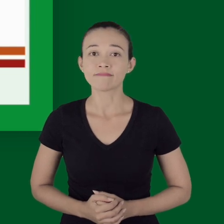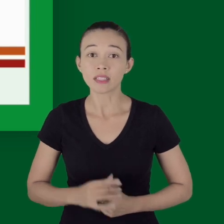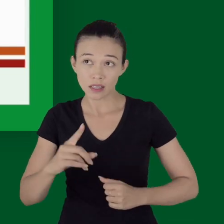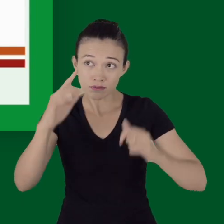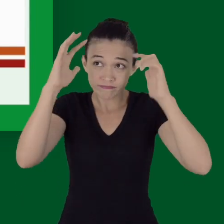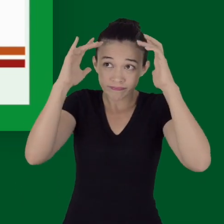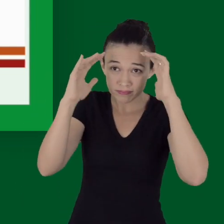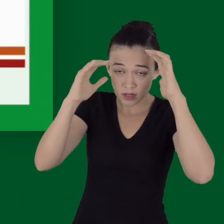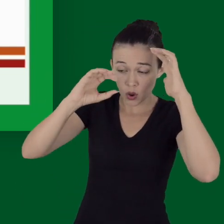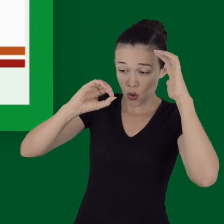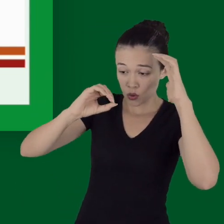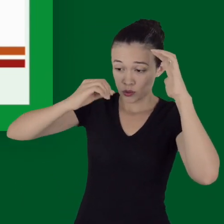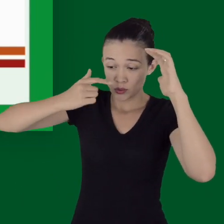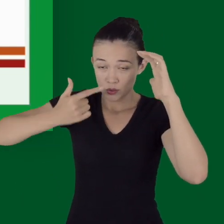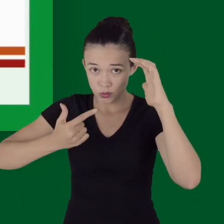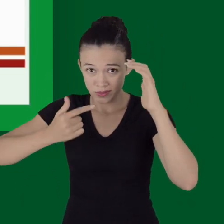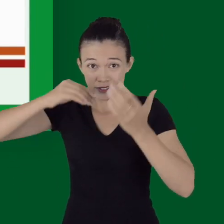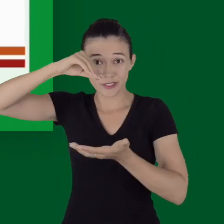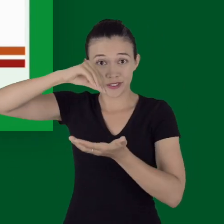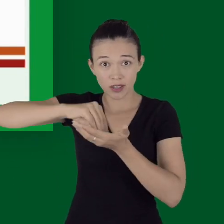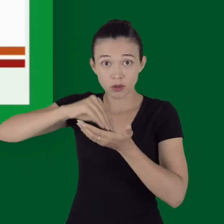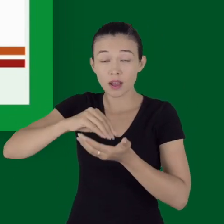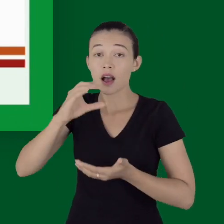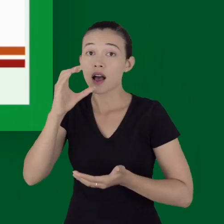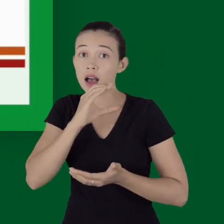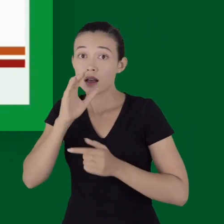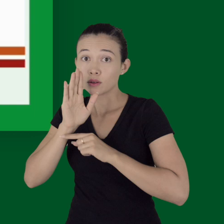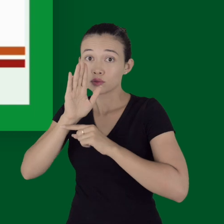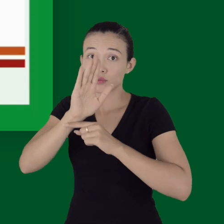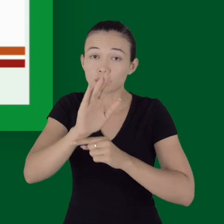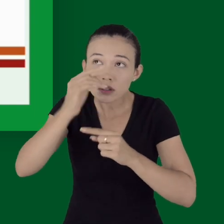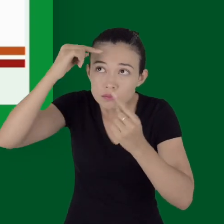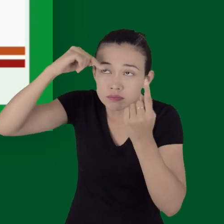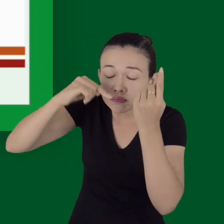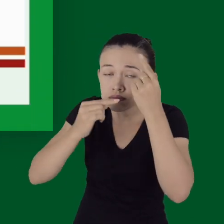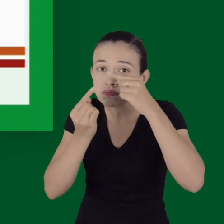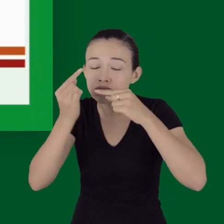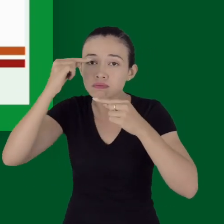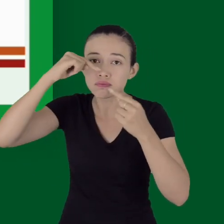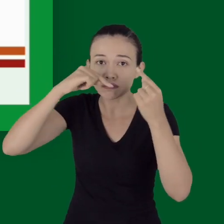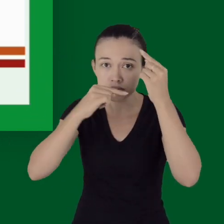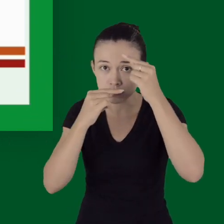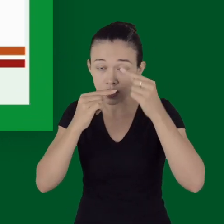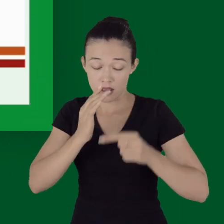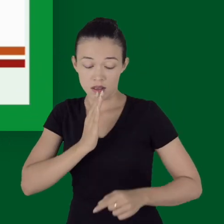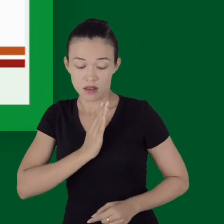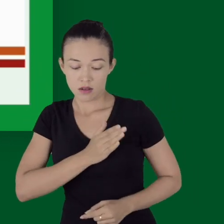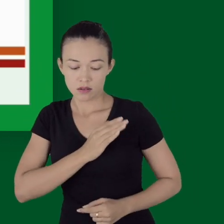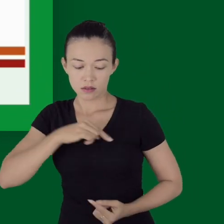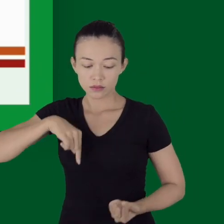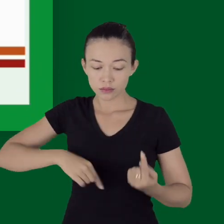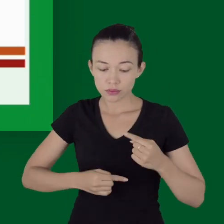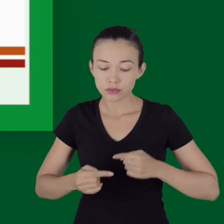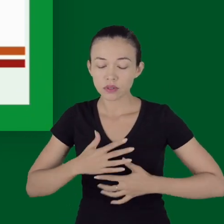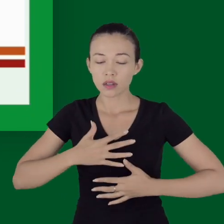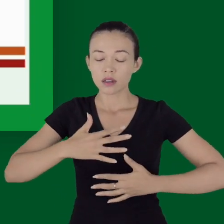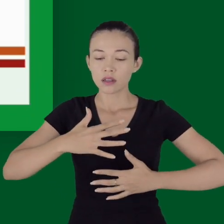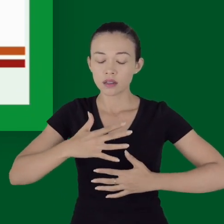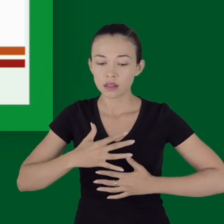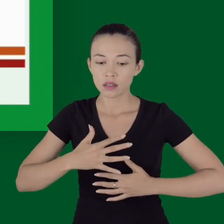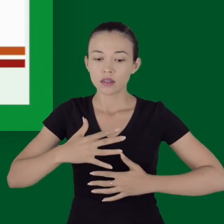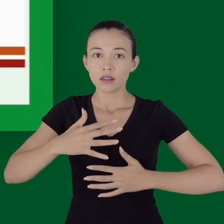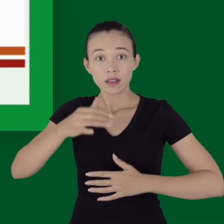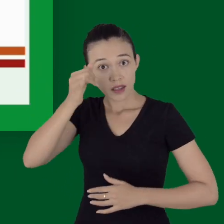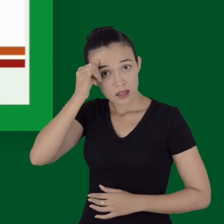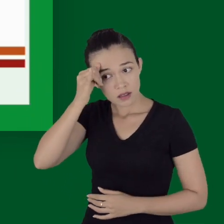rápida da hipoxemia e da consequente hipóxia tecidual, especialmente no cérebro, evitando a parada cardiorrespiratória